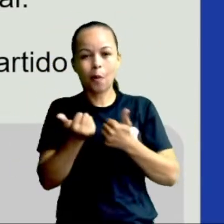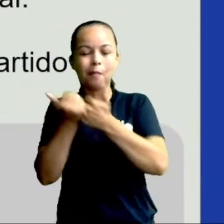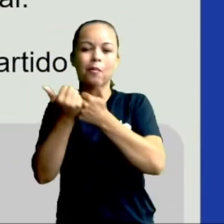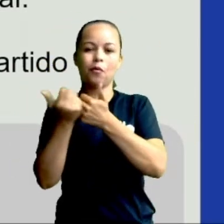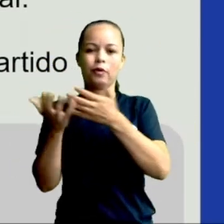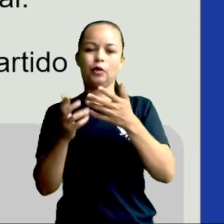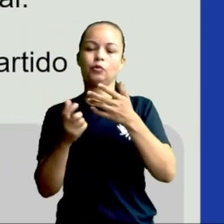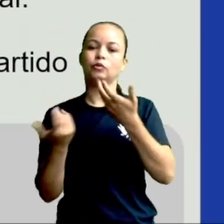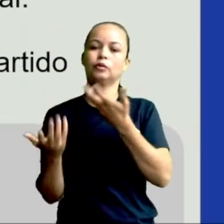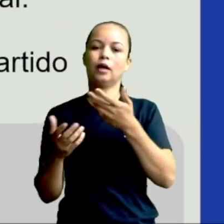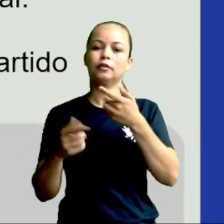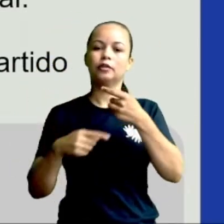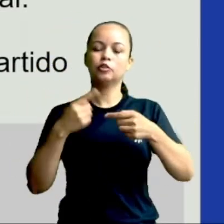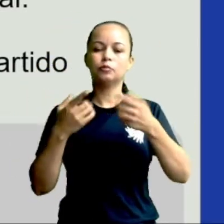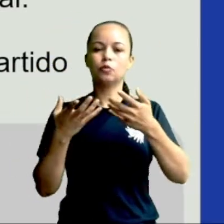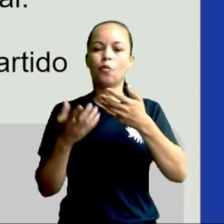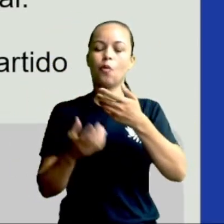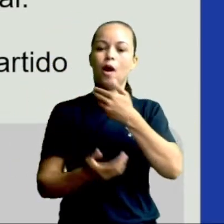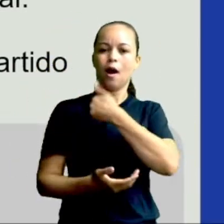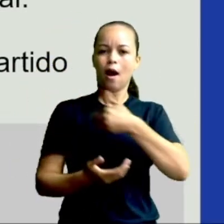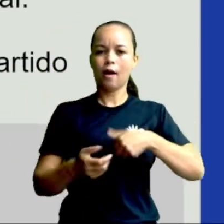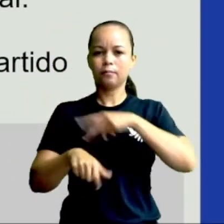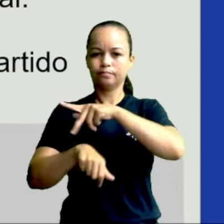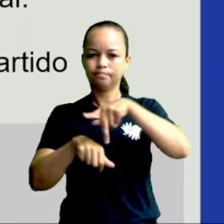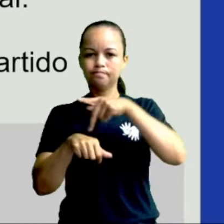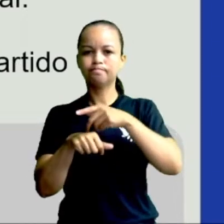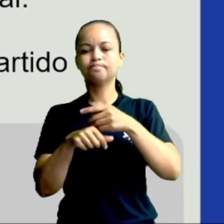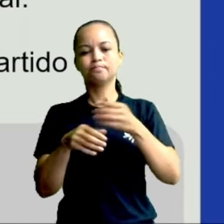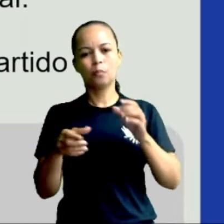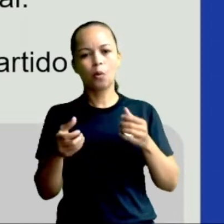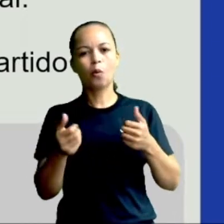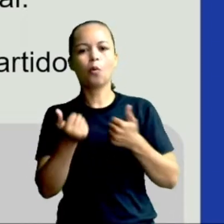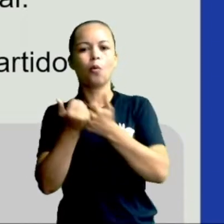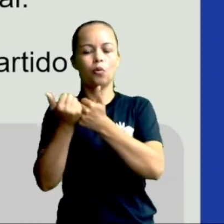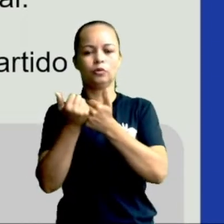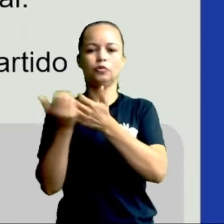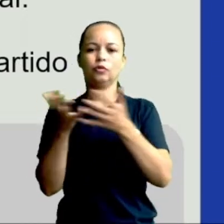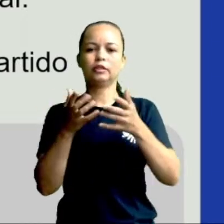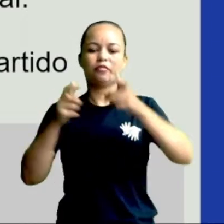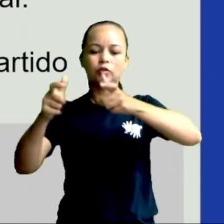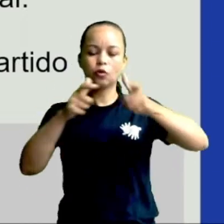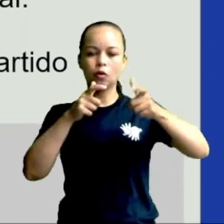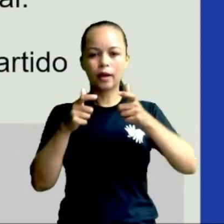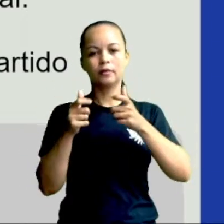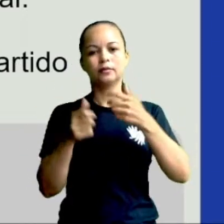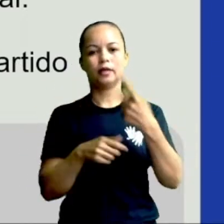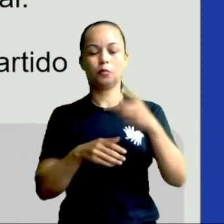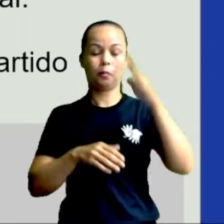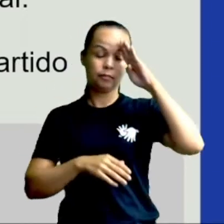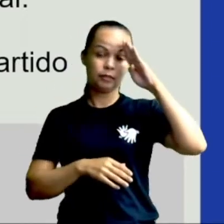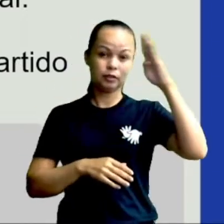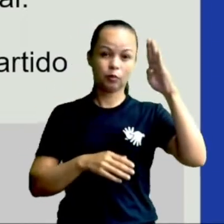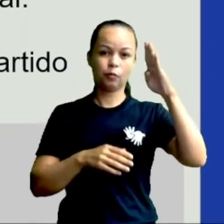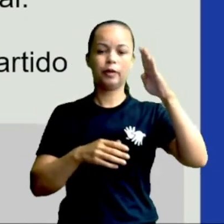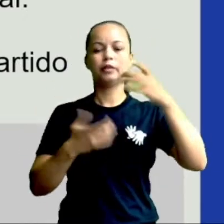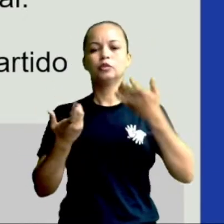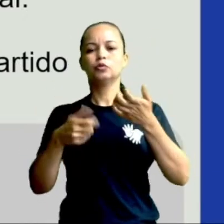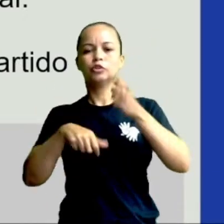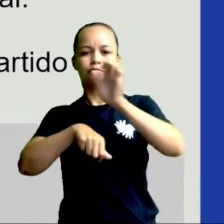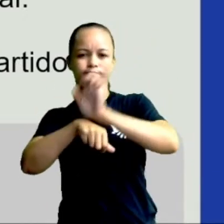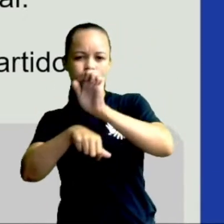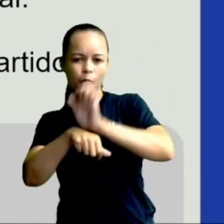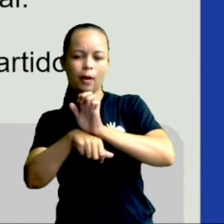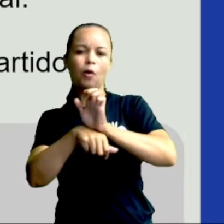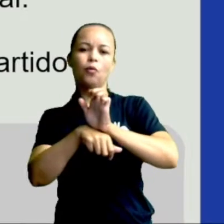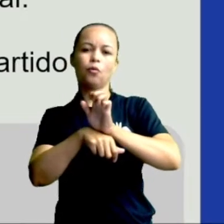elites econômicas do país. E essas elites econômicas do país estavam localizadas principalmente no estado de São